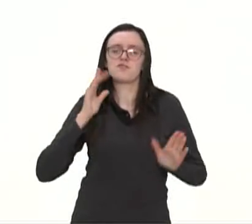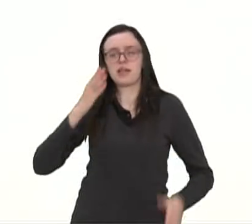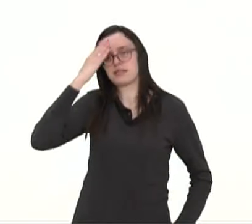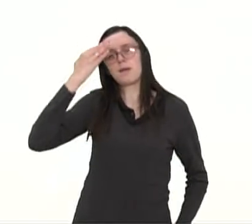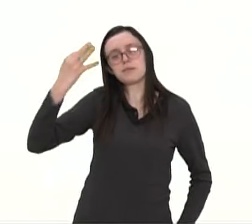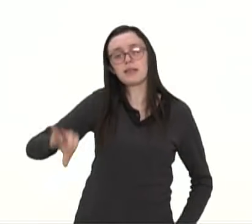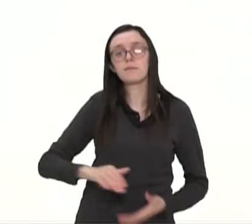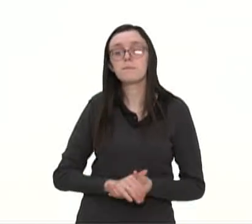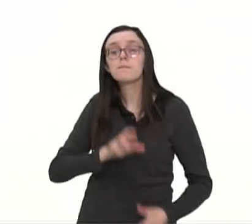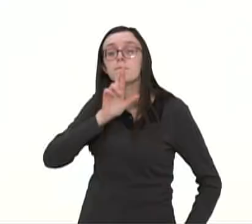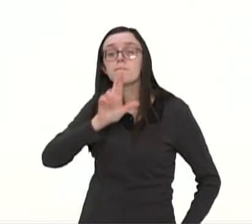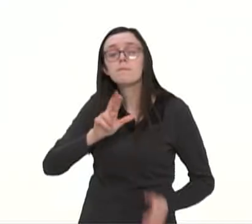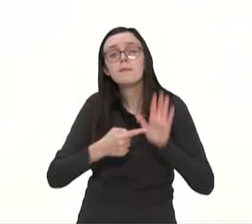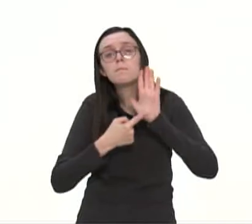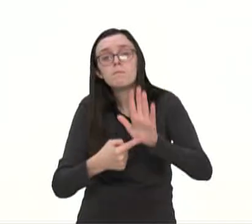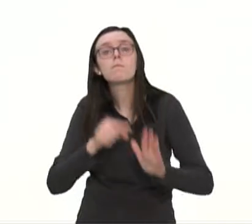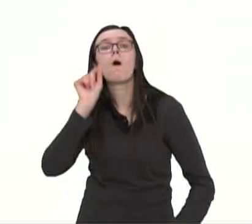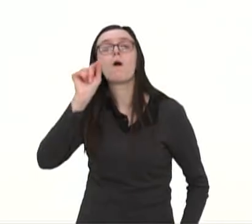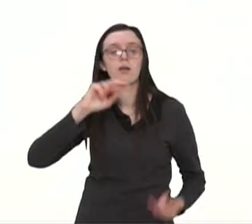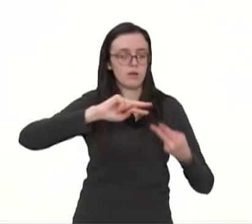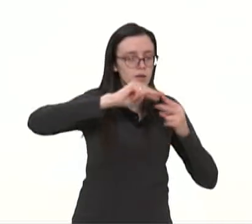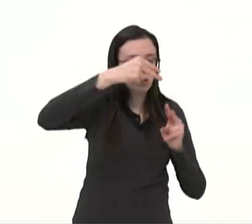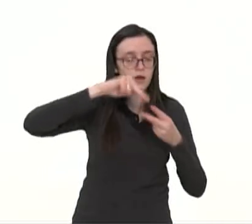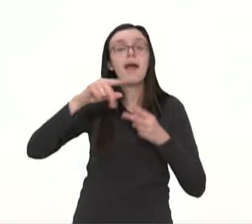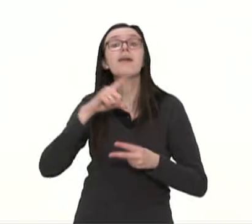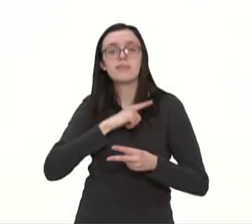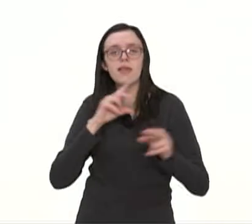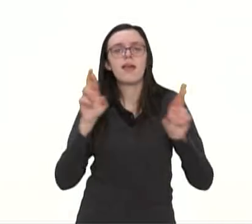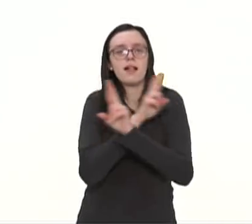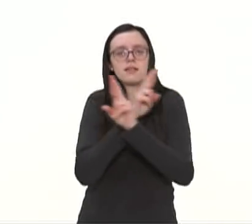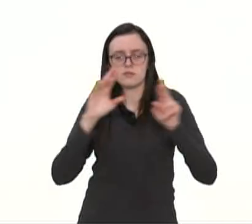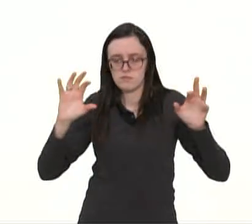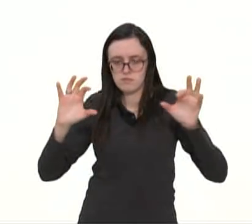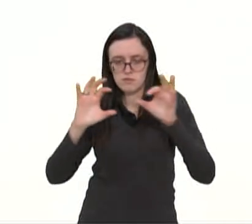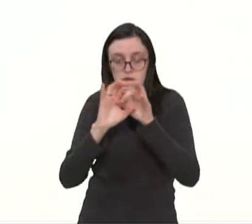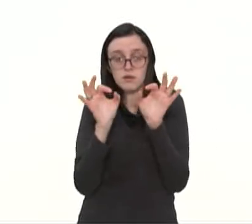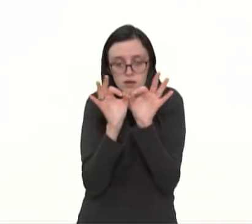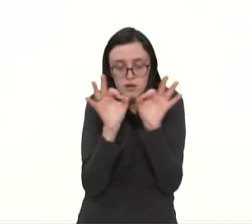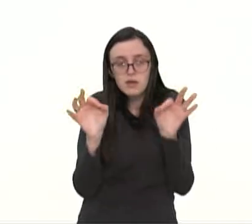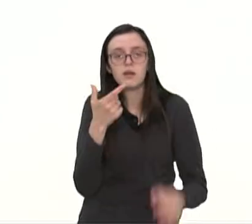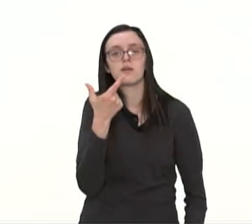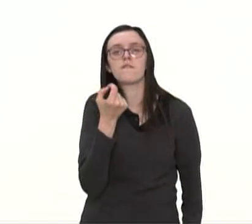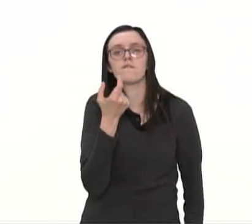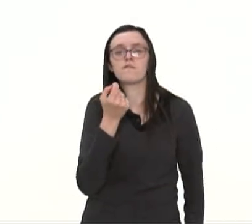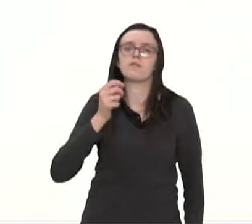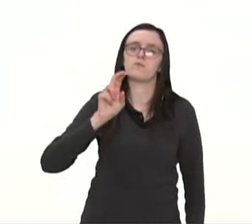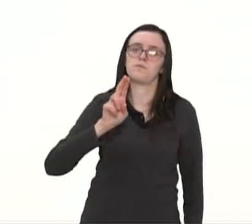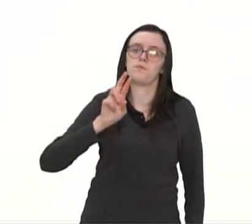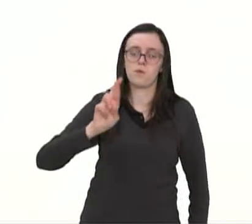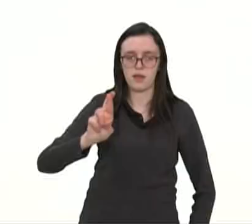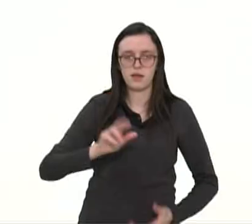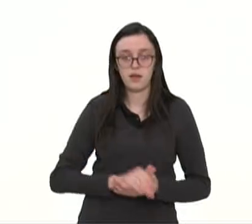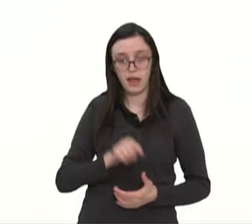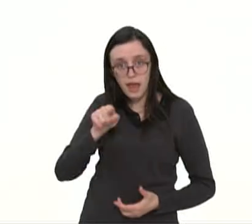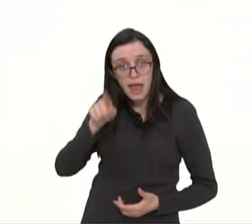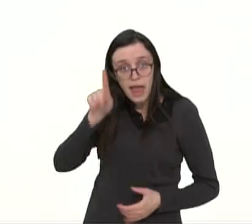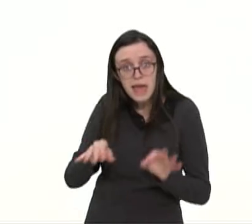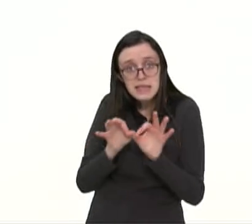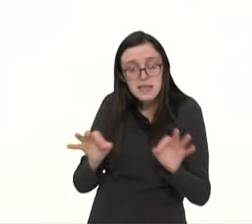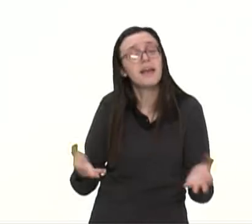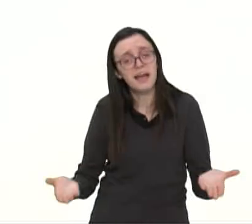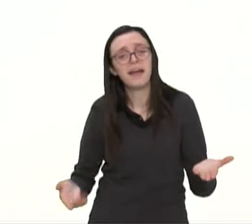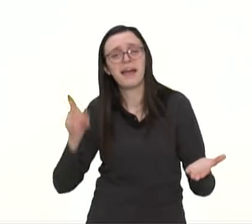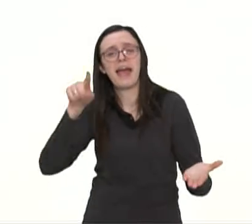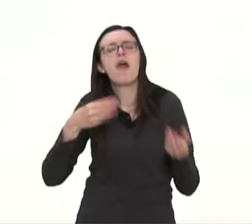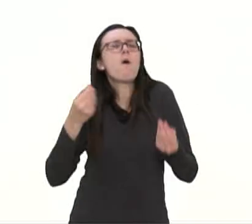Os resultados indicam que os genes estão em ligação a uma distância de 20 unidades de recombinação. É essa a distância?